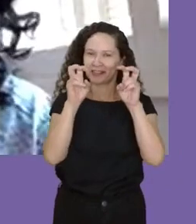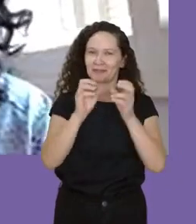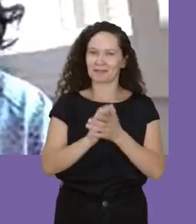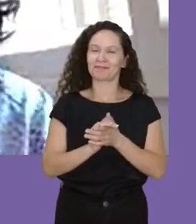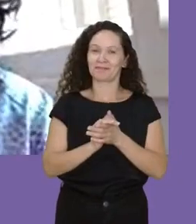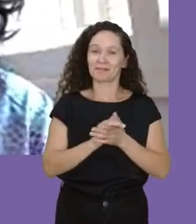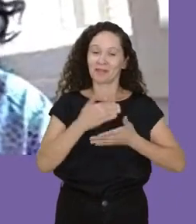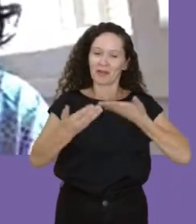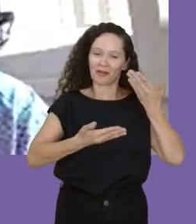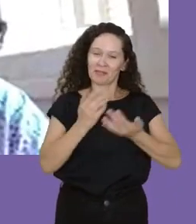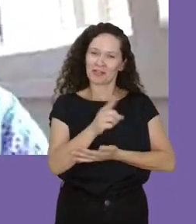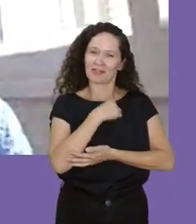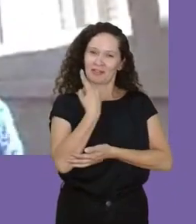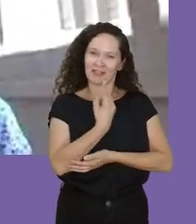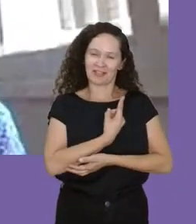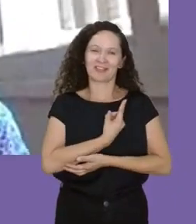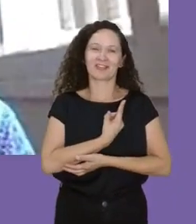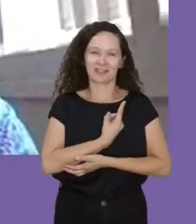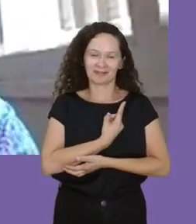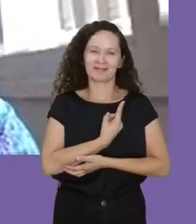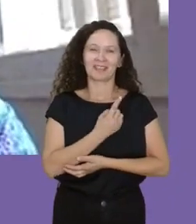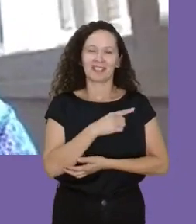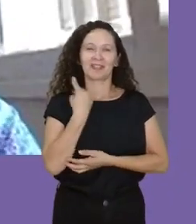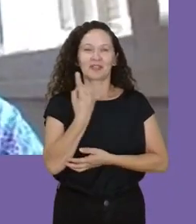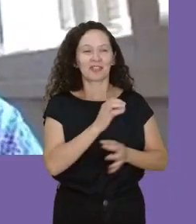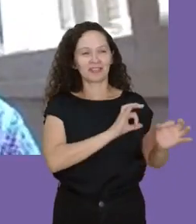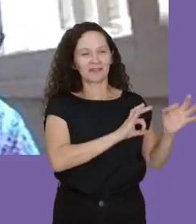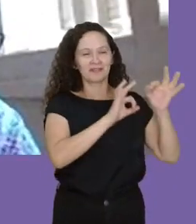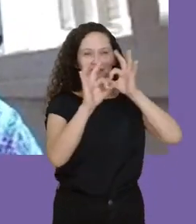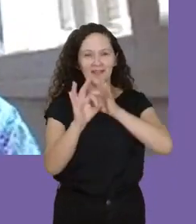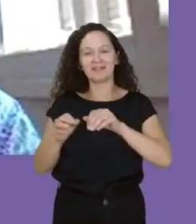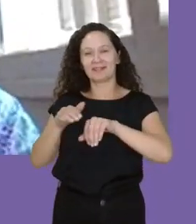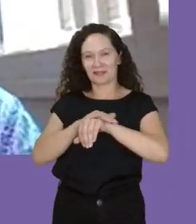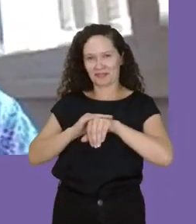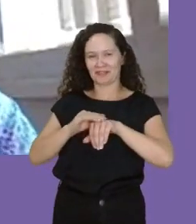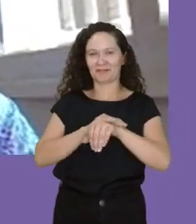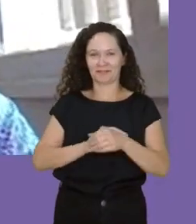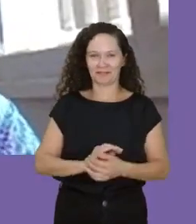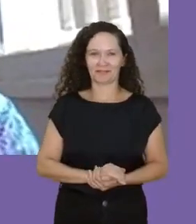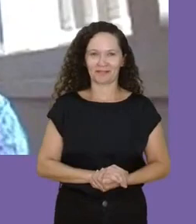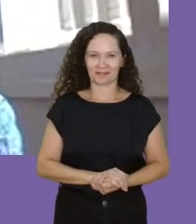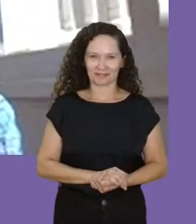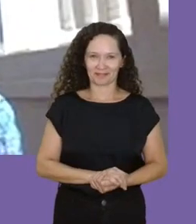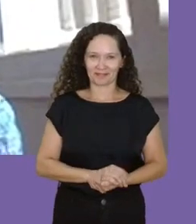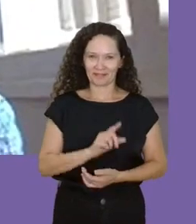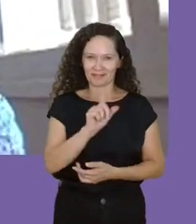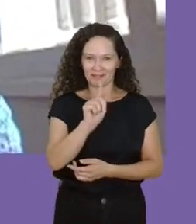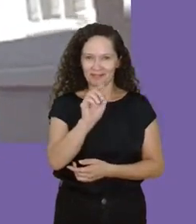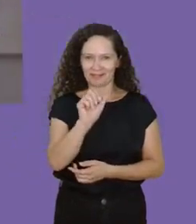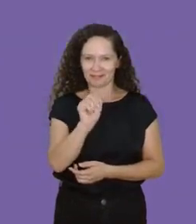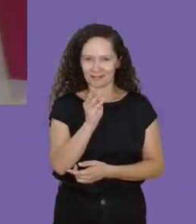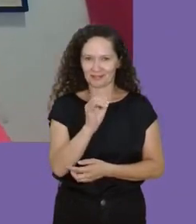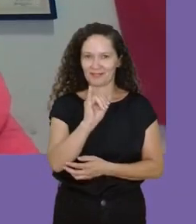para compartilhar conosco, né, que estamos assistindo e conversando. Gabi?